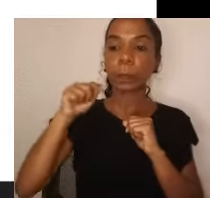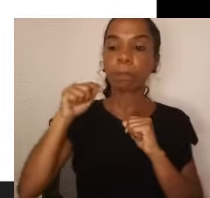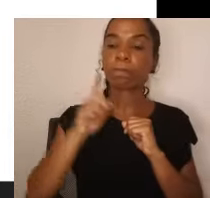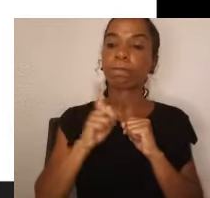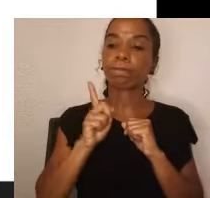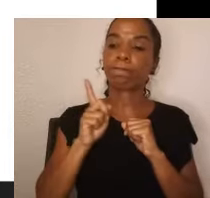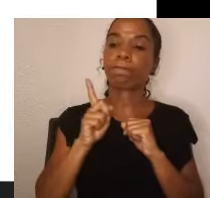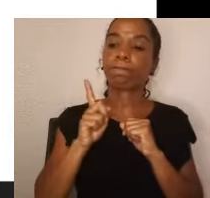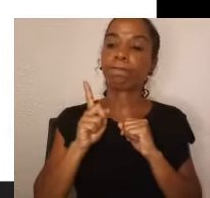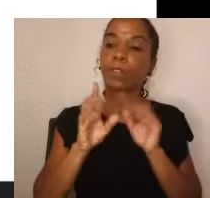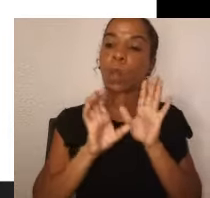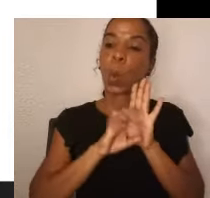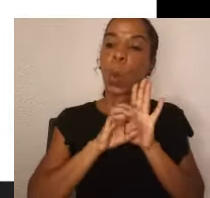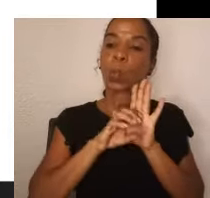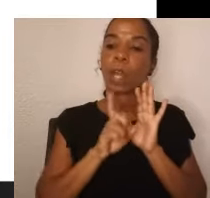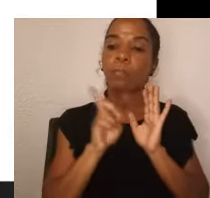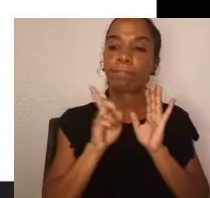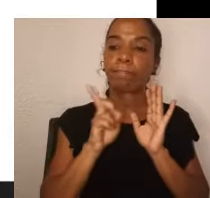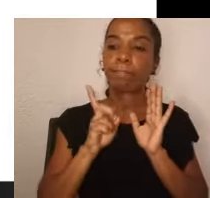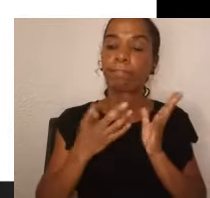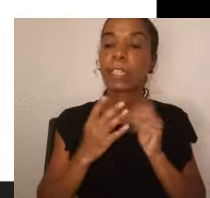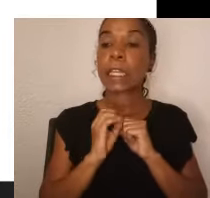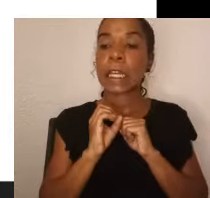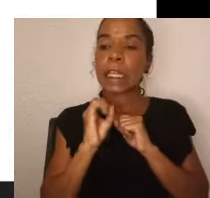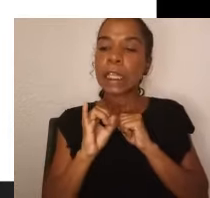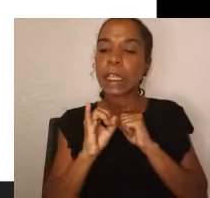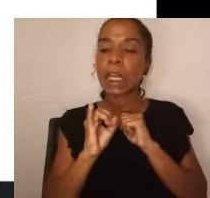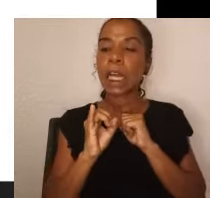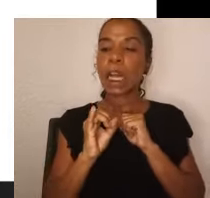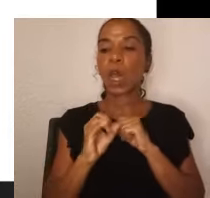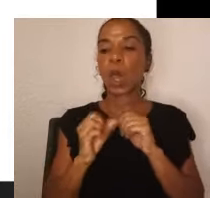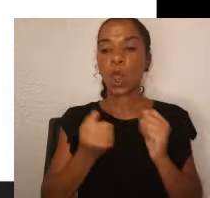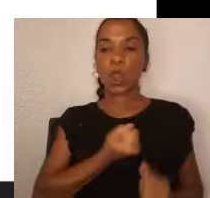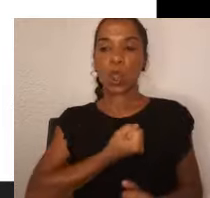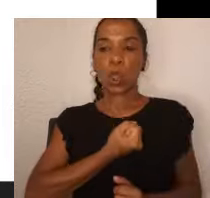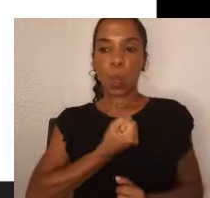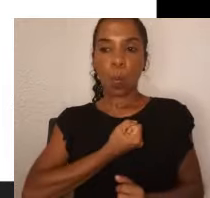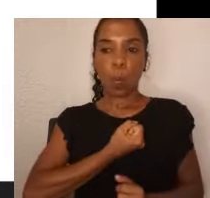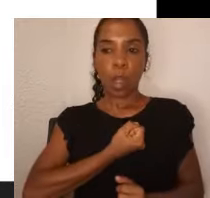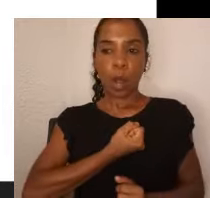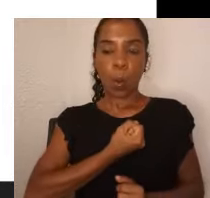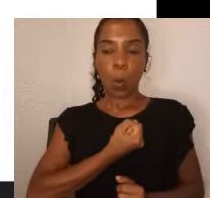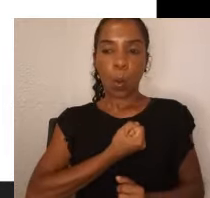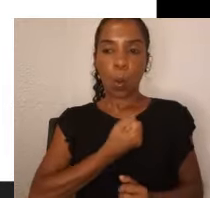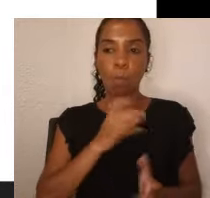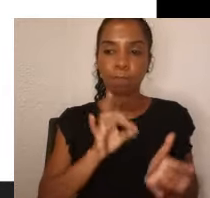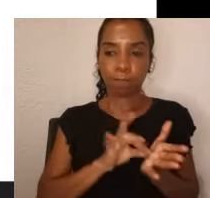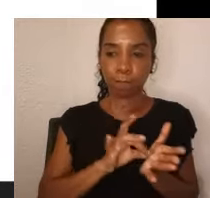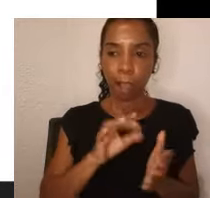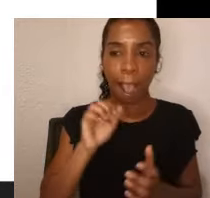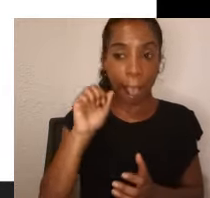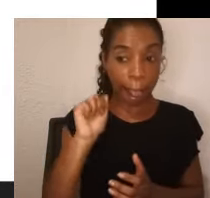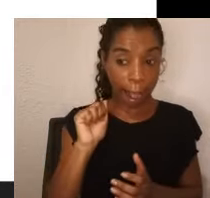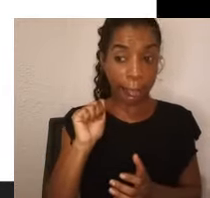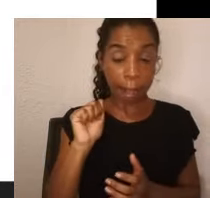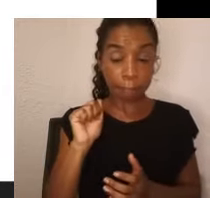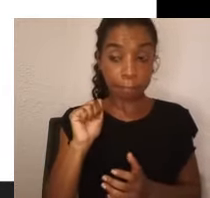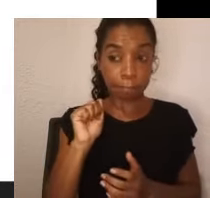Então, se você tiver um número real A que está no domínio de uma